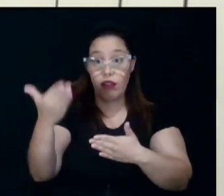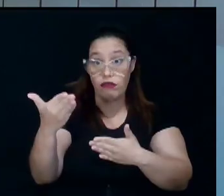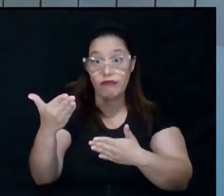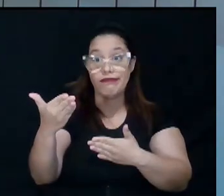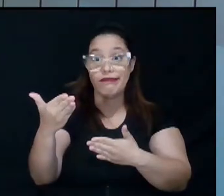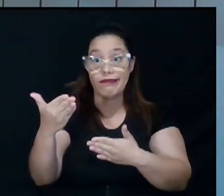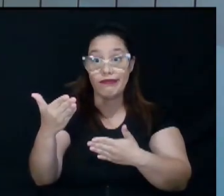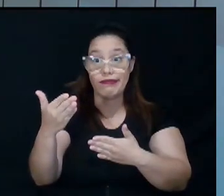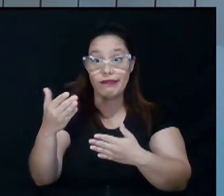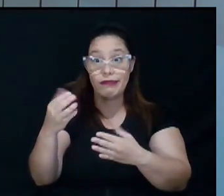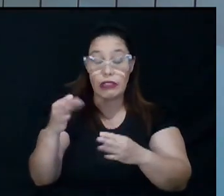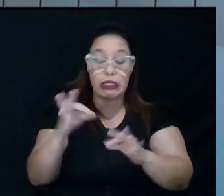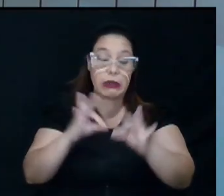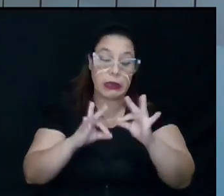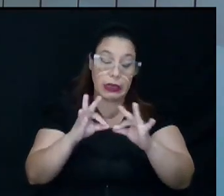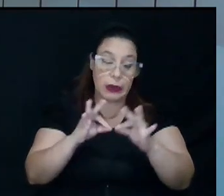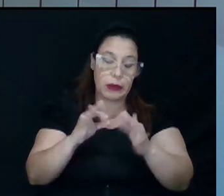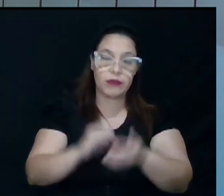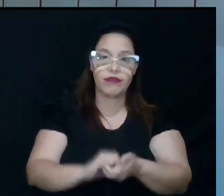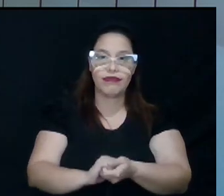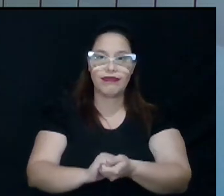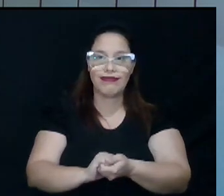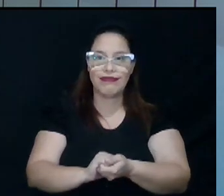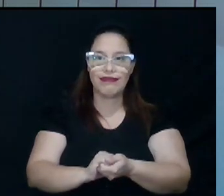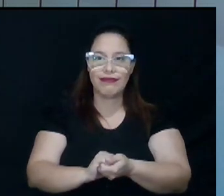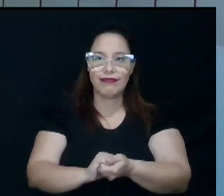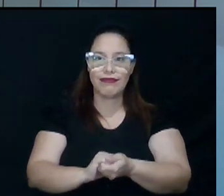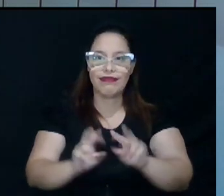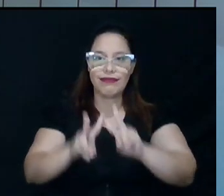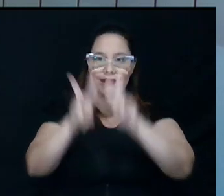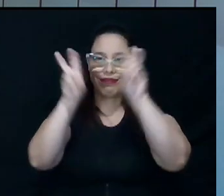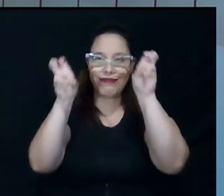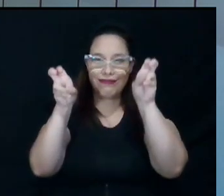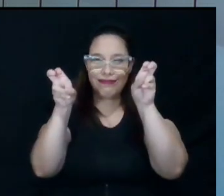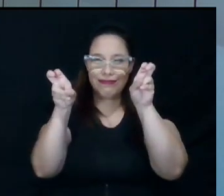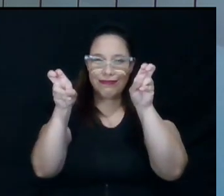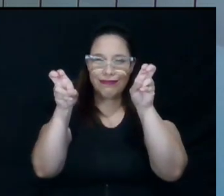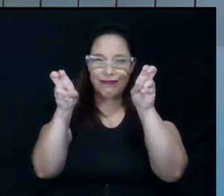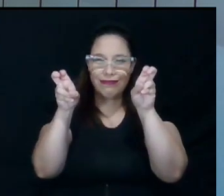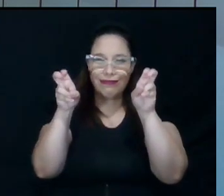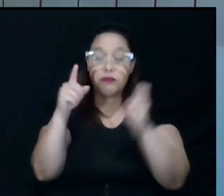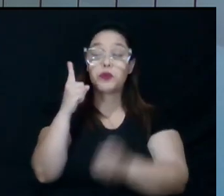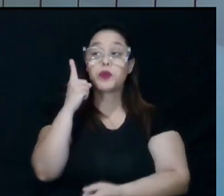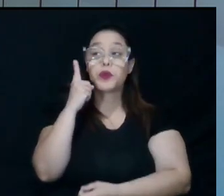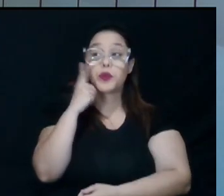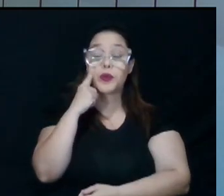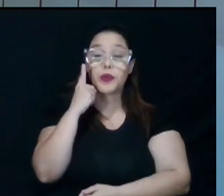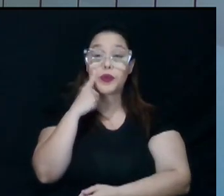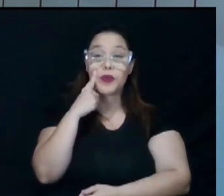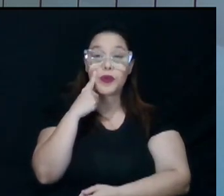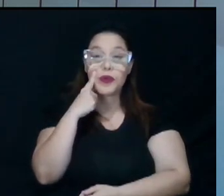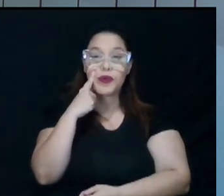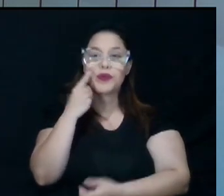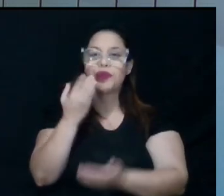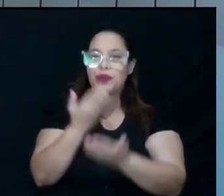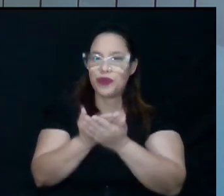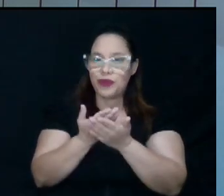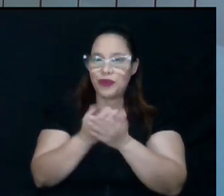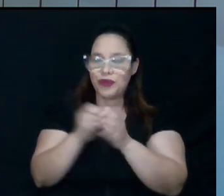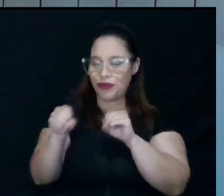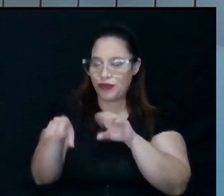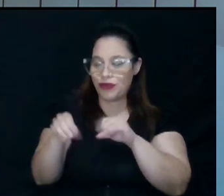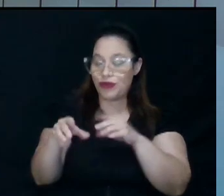teórica. Tema que a gente acompanha a partir de agora no nosso quadro, que está sempre, de olho na educação.